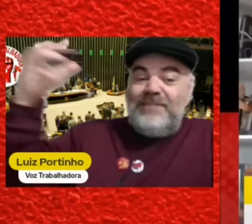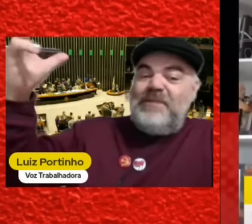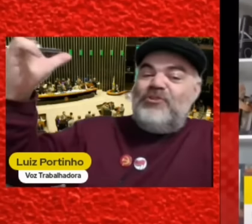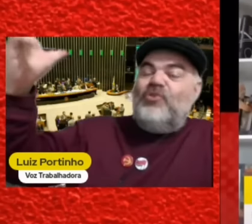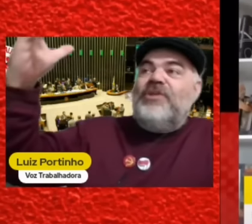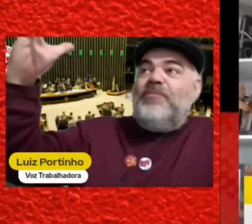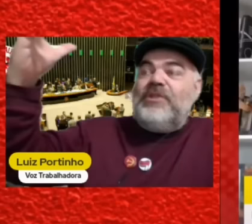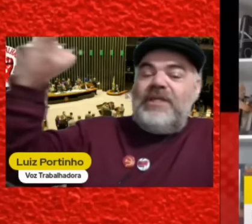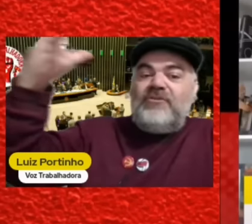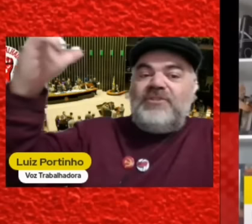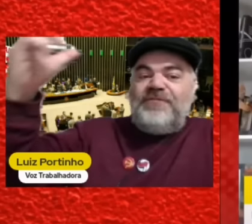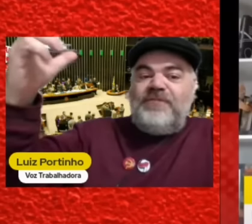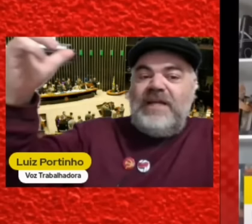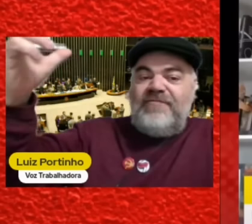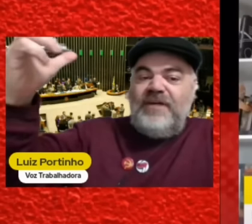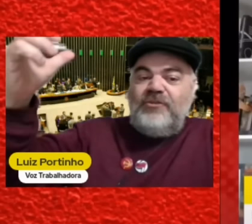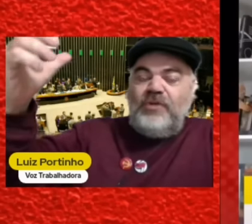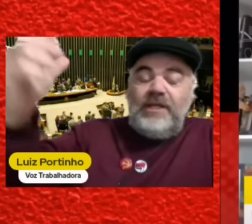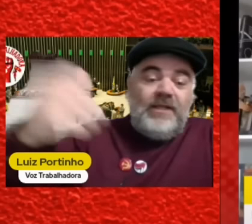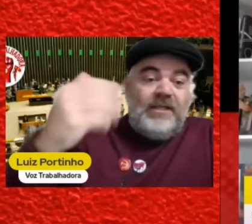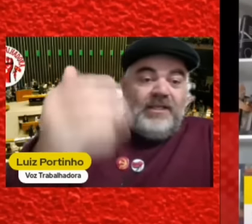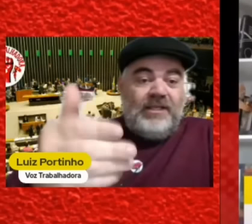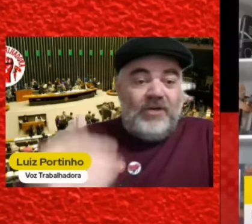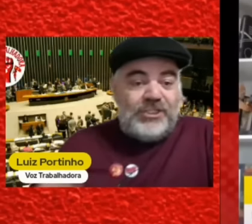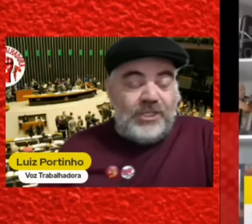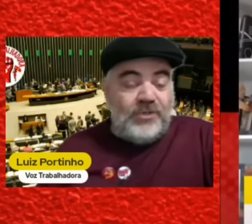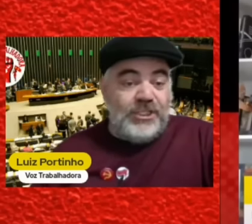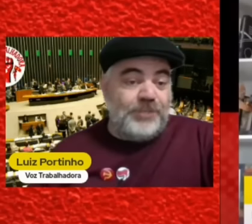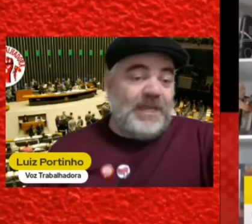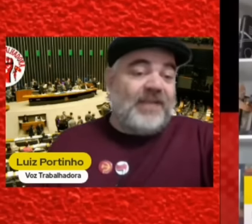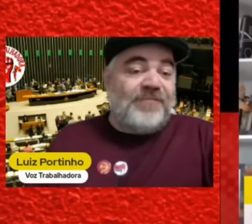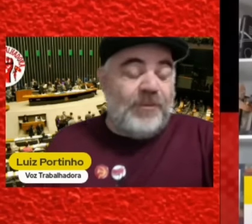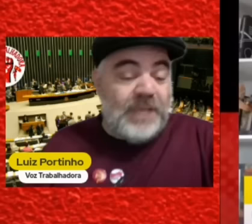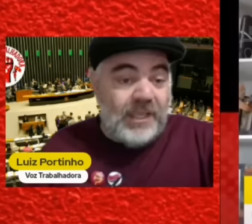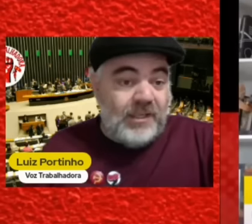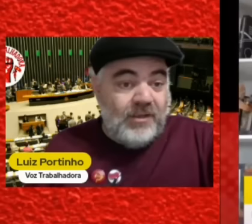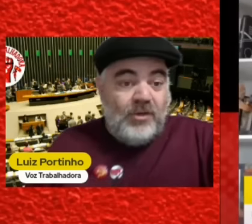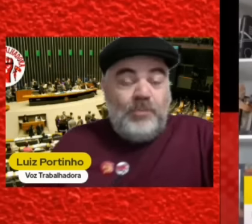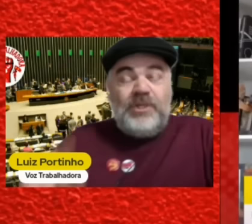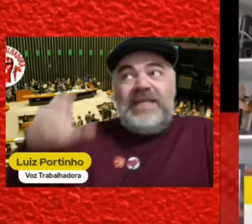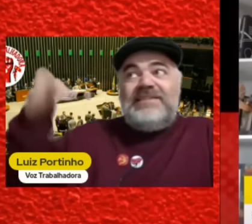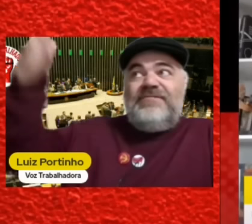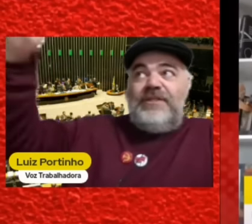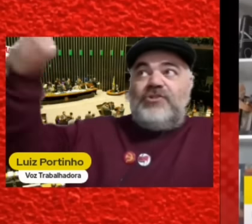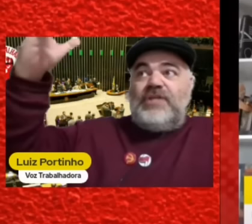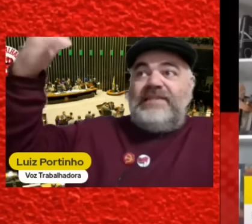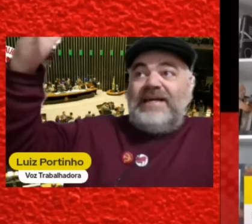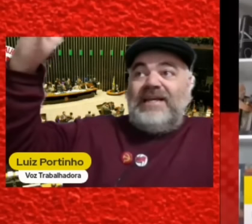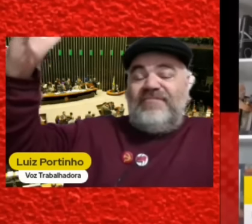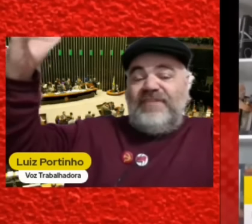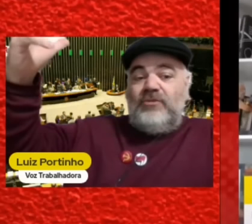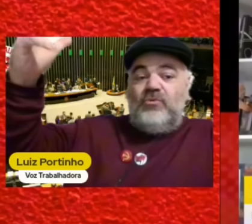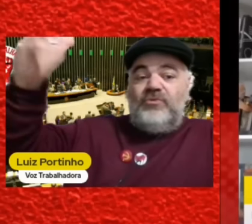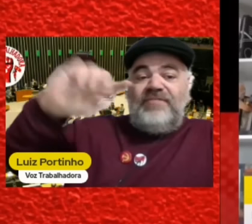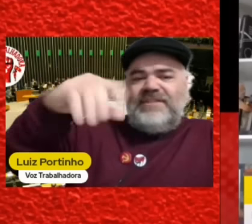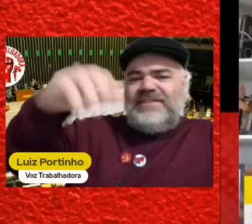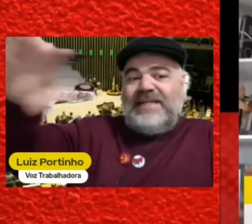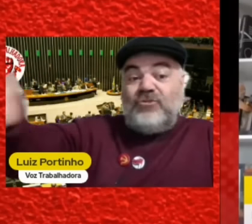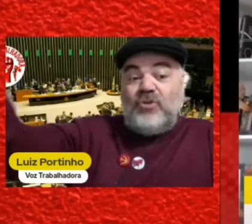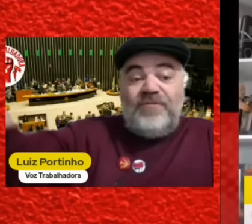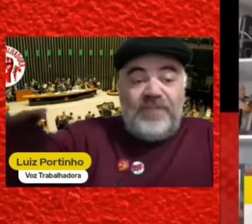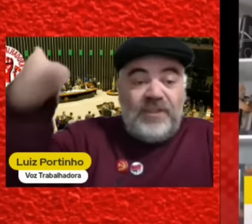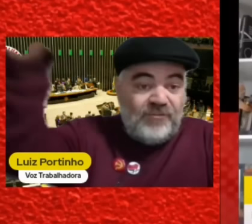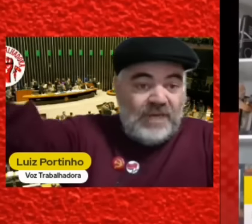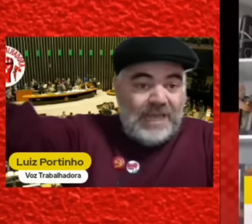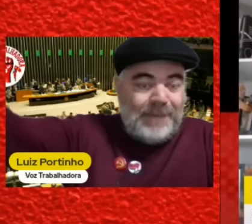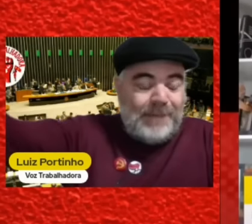ali que ele passou o tempo inteiro se gravando, né? E eu achei que o Lindbergh foi bem. Porque esse vídeo que ele está gravando estava, de certo,